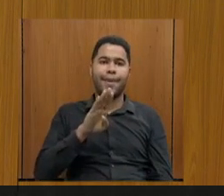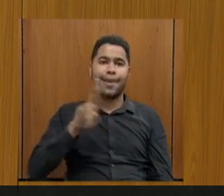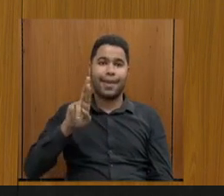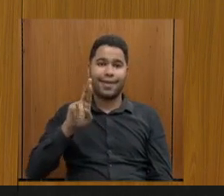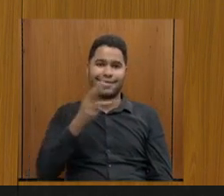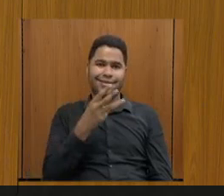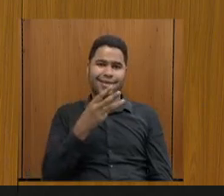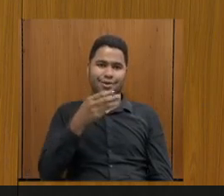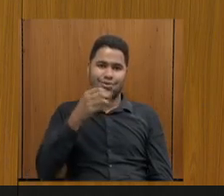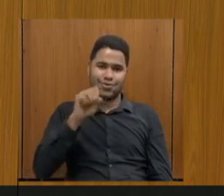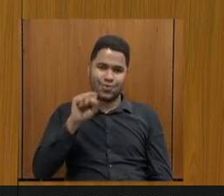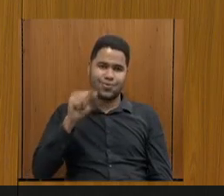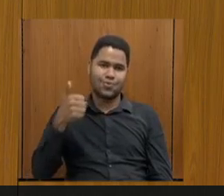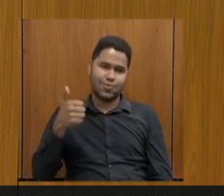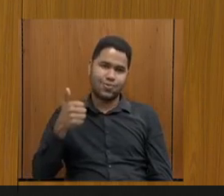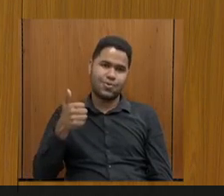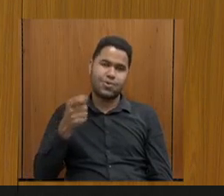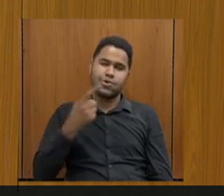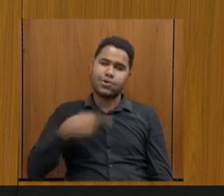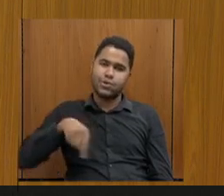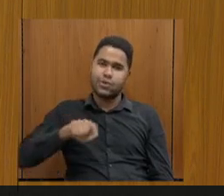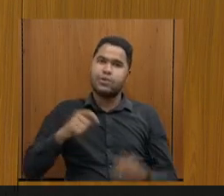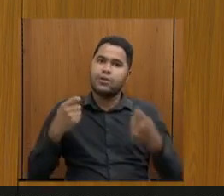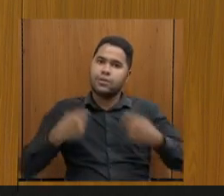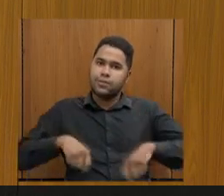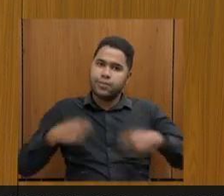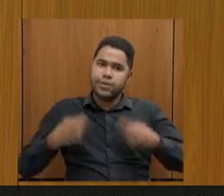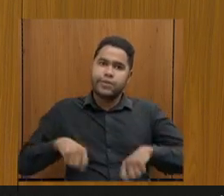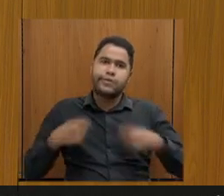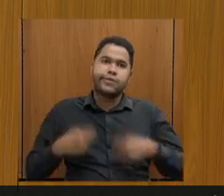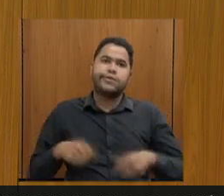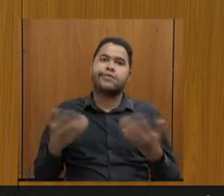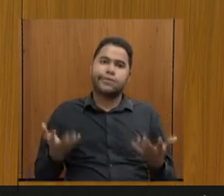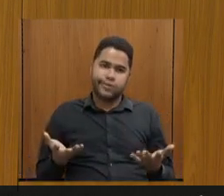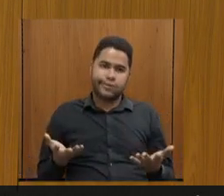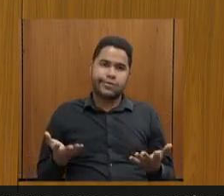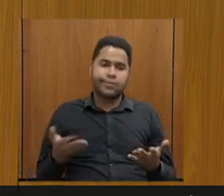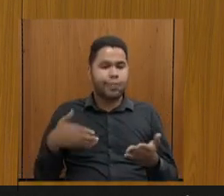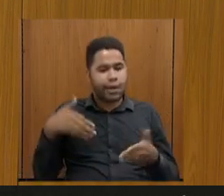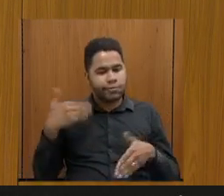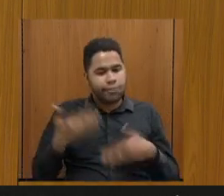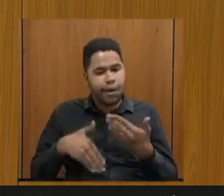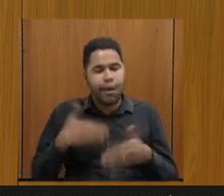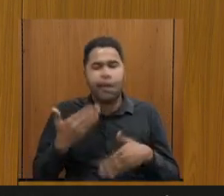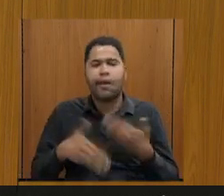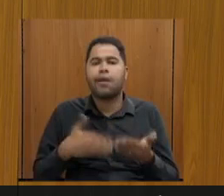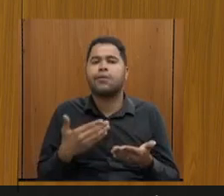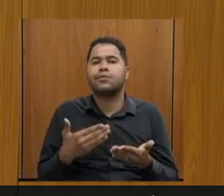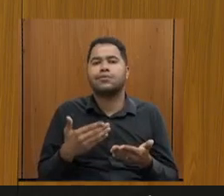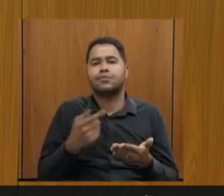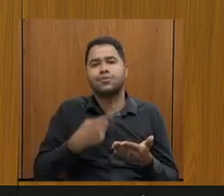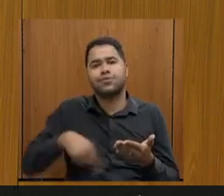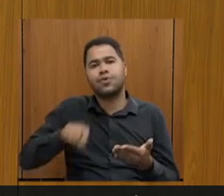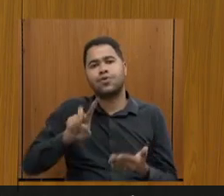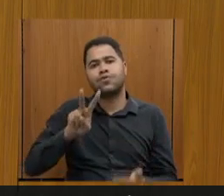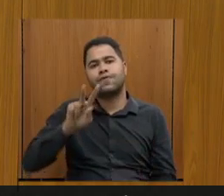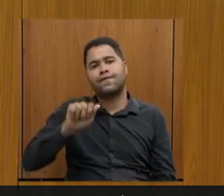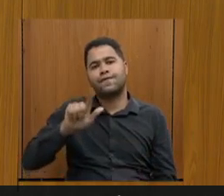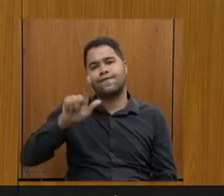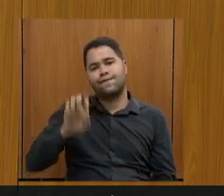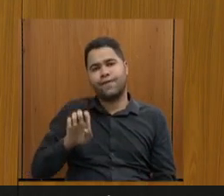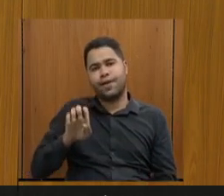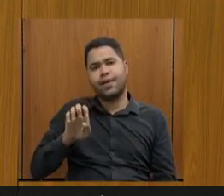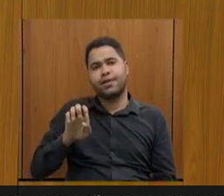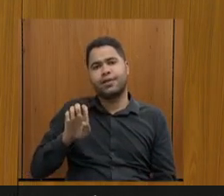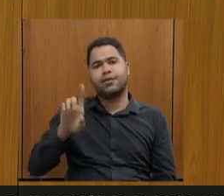br-381 né João Neide que nós precisamos para que possa a crescer o nosso Vale do Aço